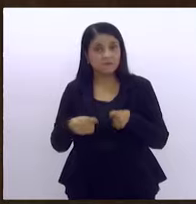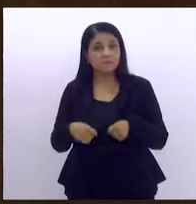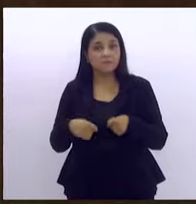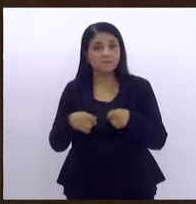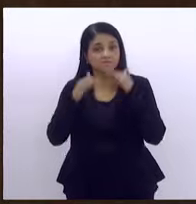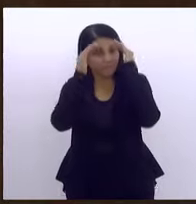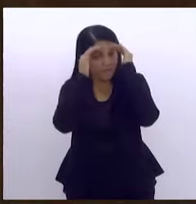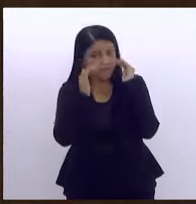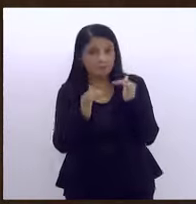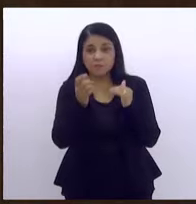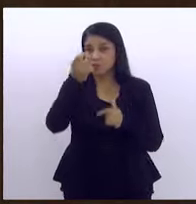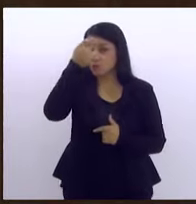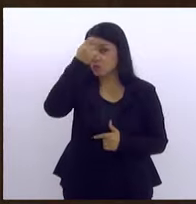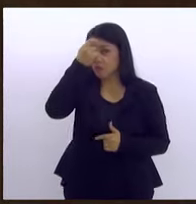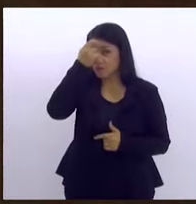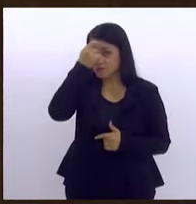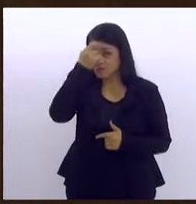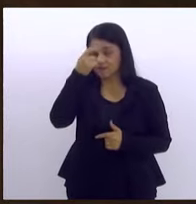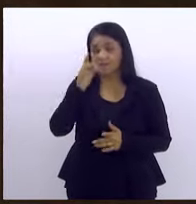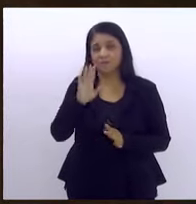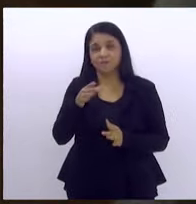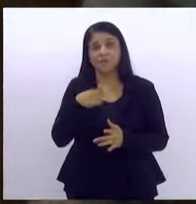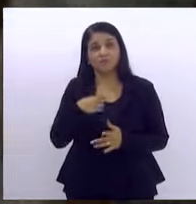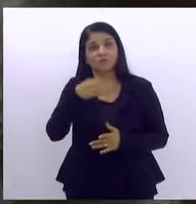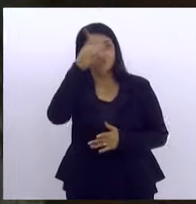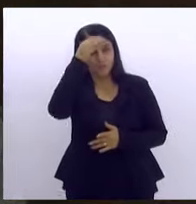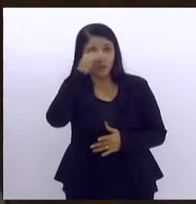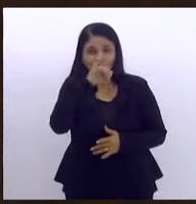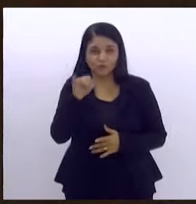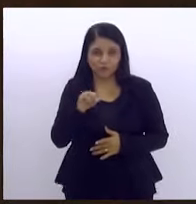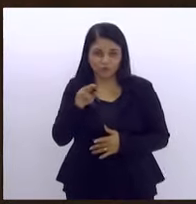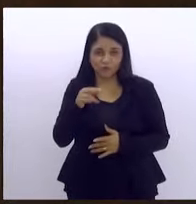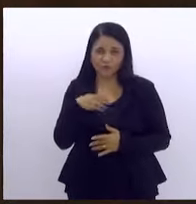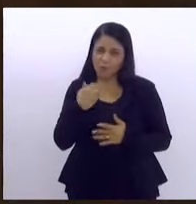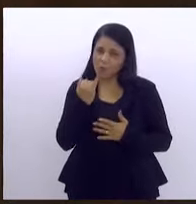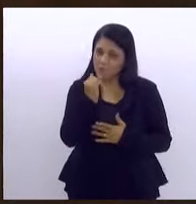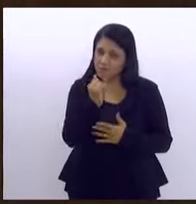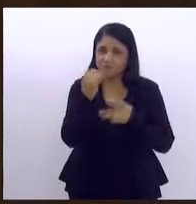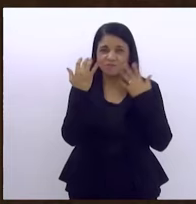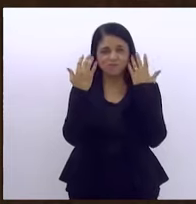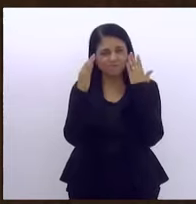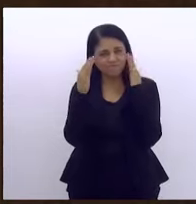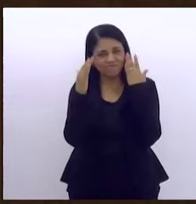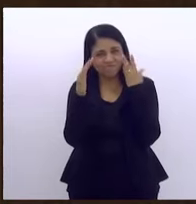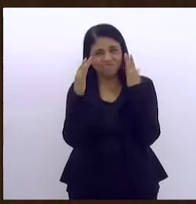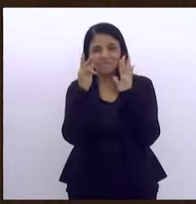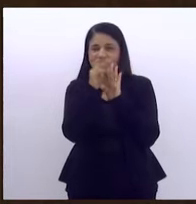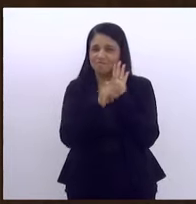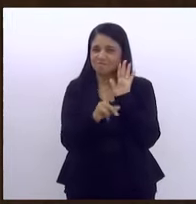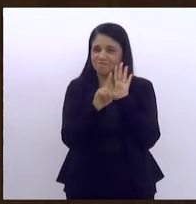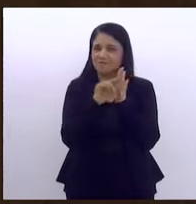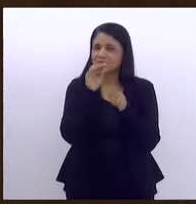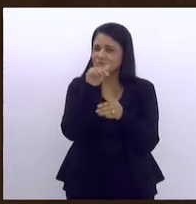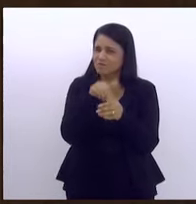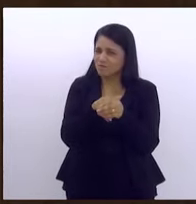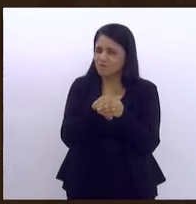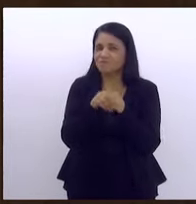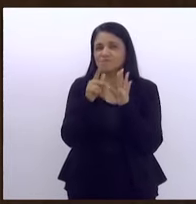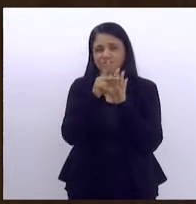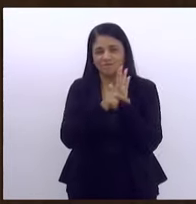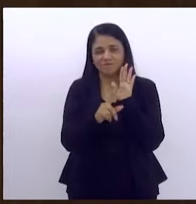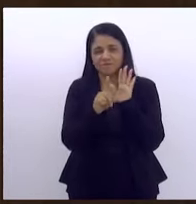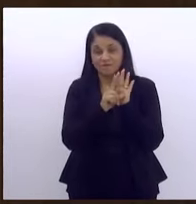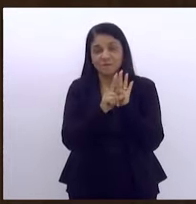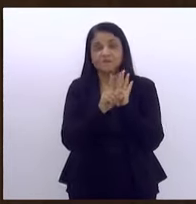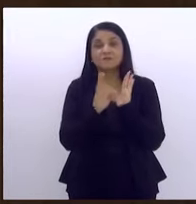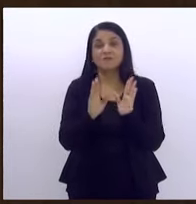que ter consciência. Inclusive, Tia Jo, eu quero dizer que eu parabenizo Vossa Excelência, votarei favorável ao projeto